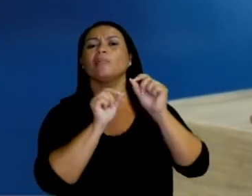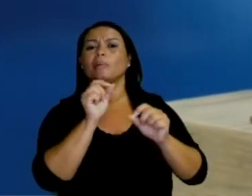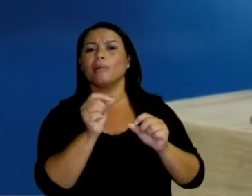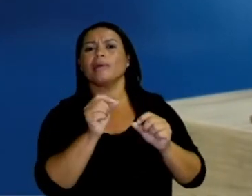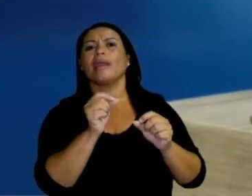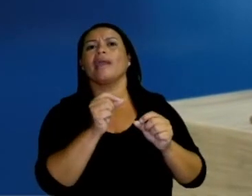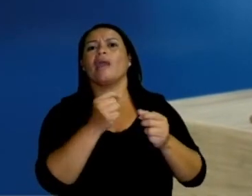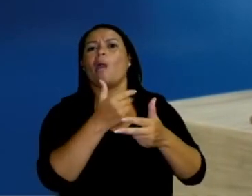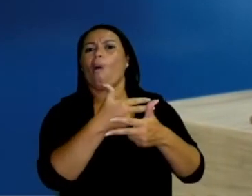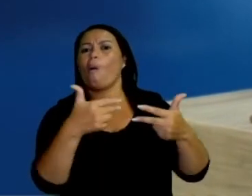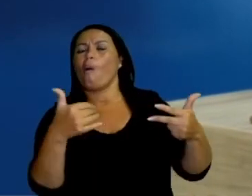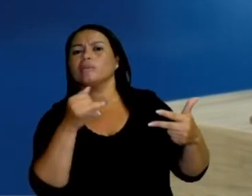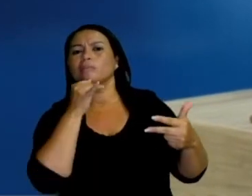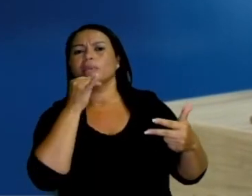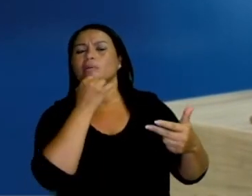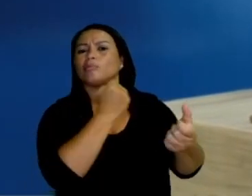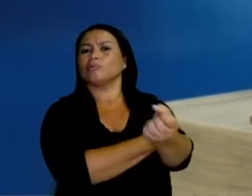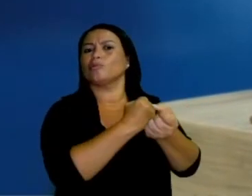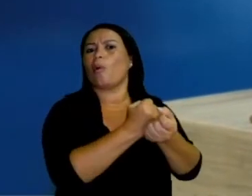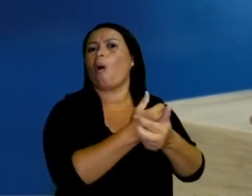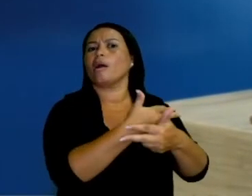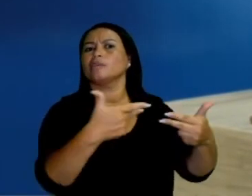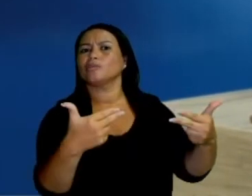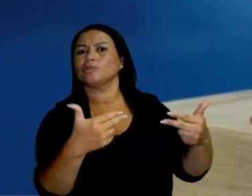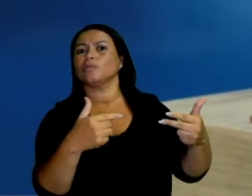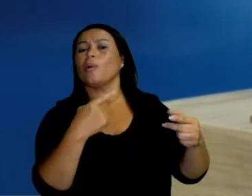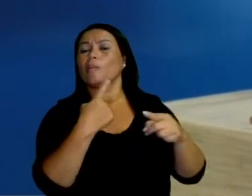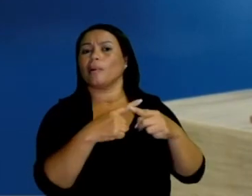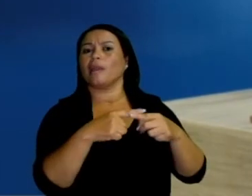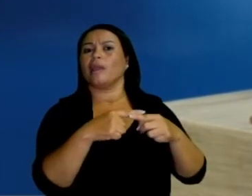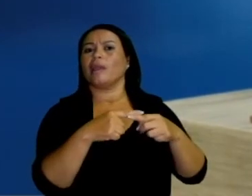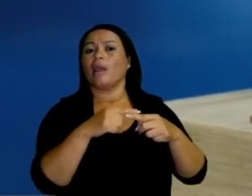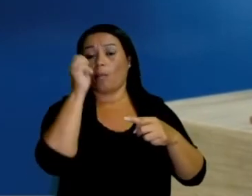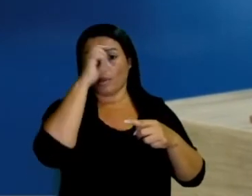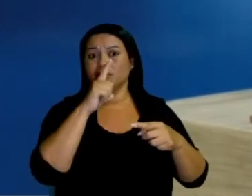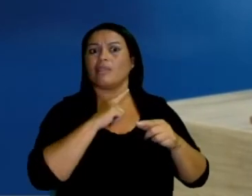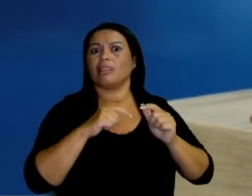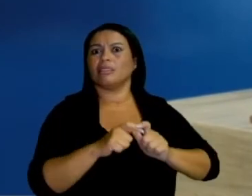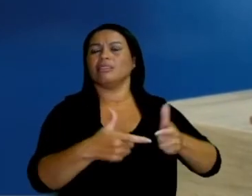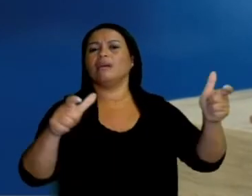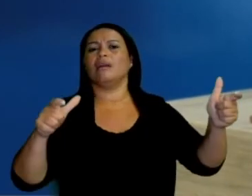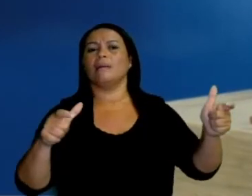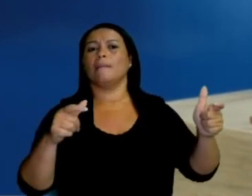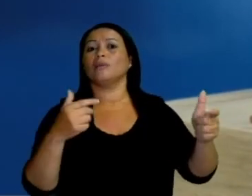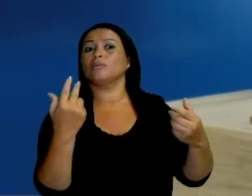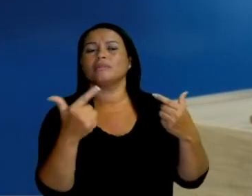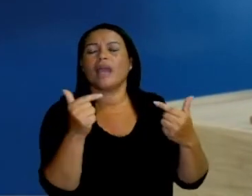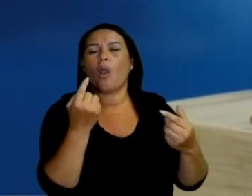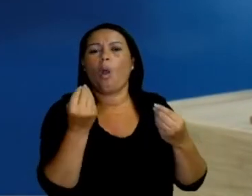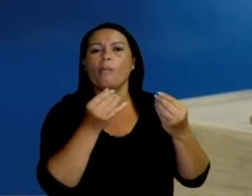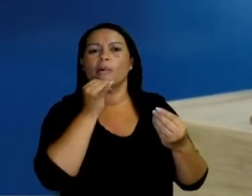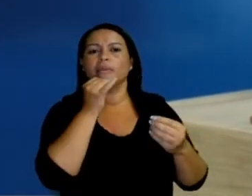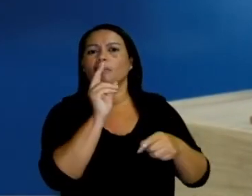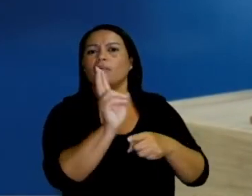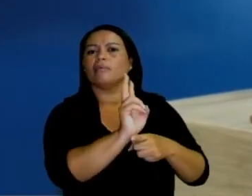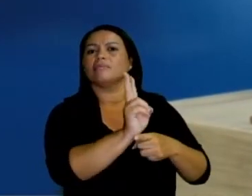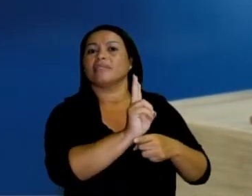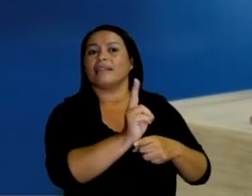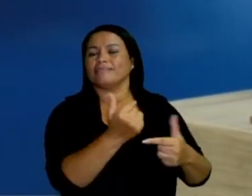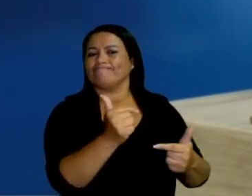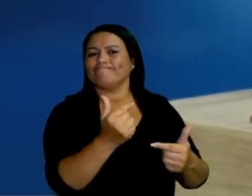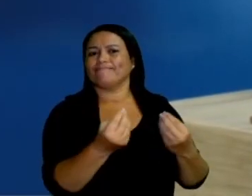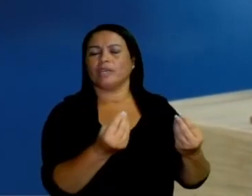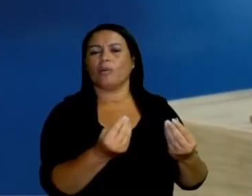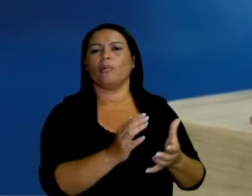estar associado a essa questão das fronteiras, porque a gente tem uma fronteira imensa e não tem como fiscalizar ela de forma muito eficaz, né?